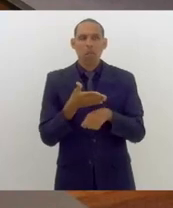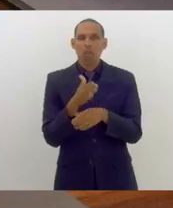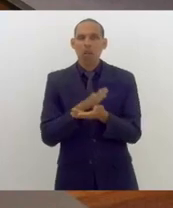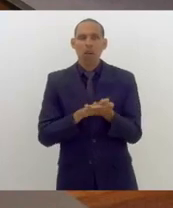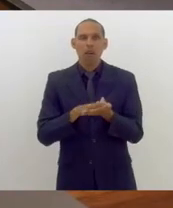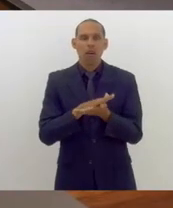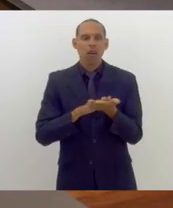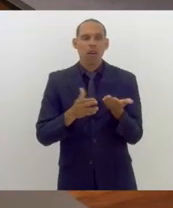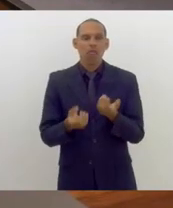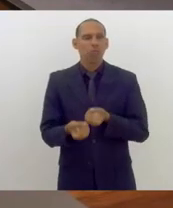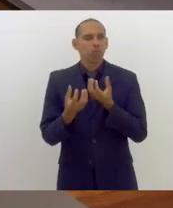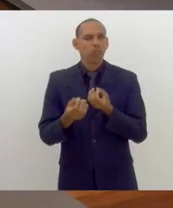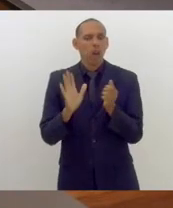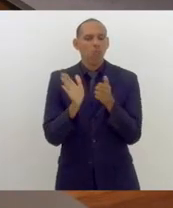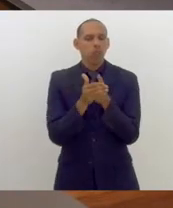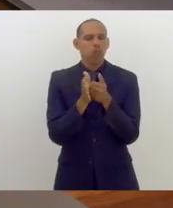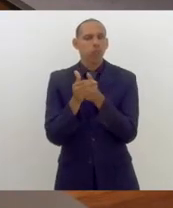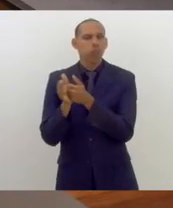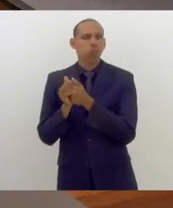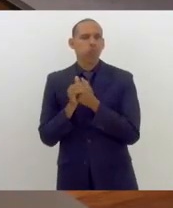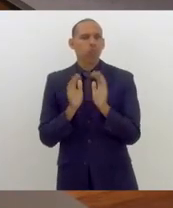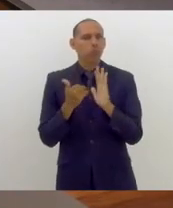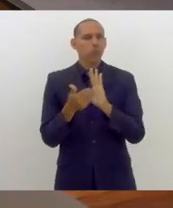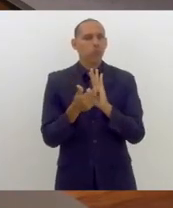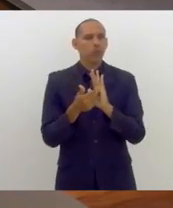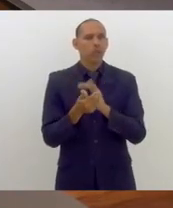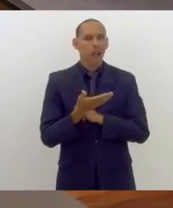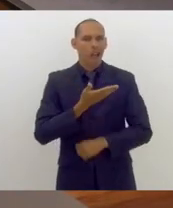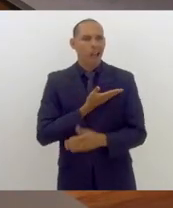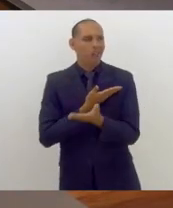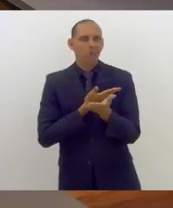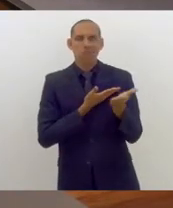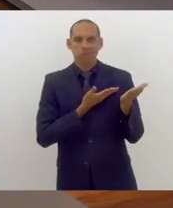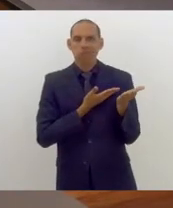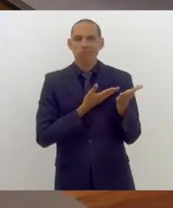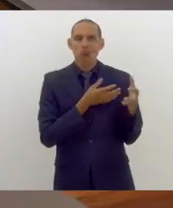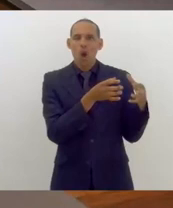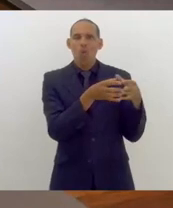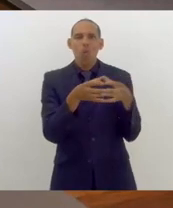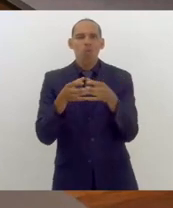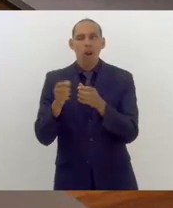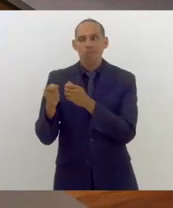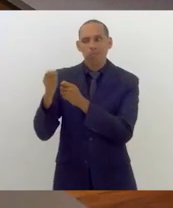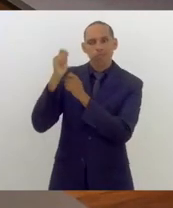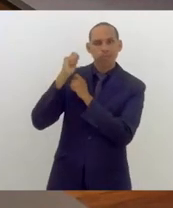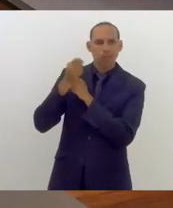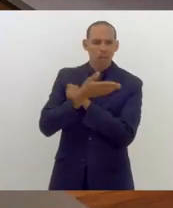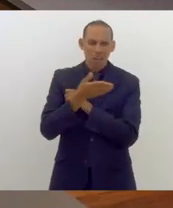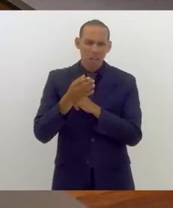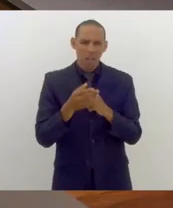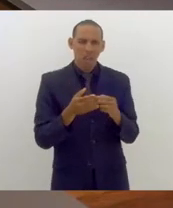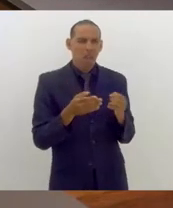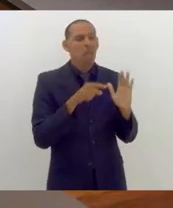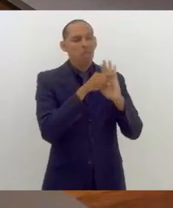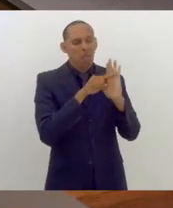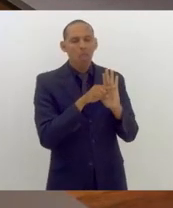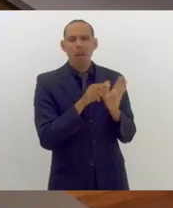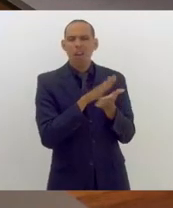às informações foi tudo oculto os nossos colegas amigos aí das colônias de pesca tão pouco foram consultados